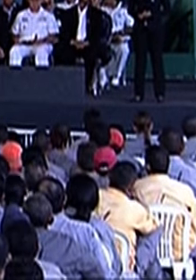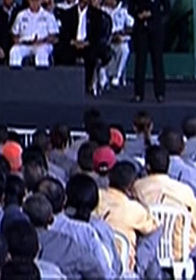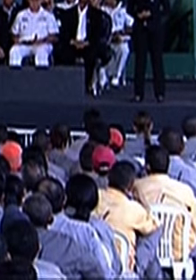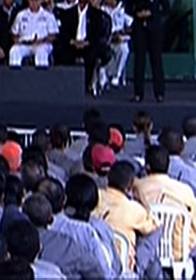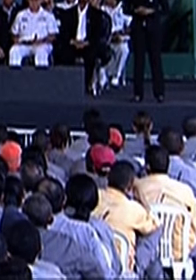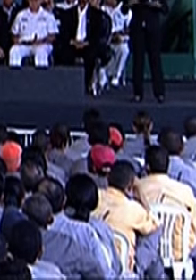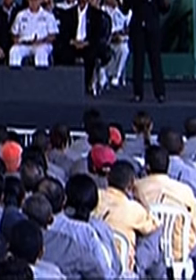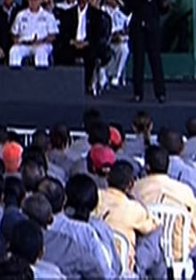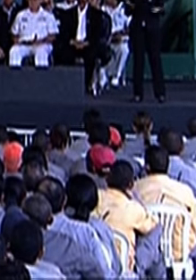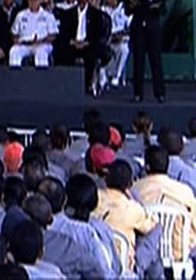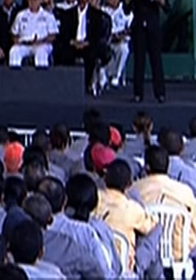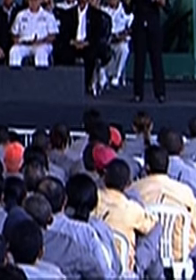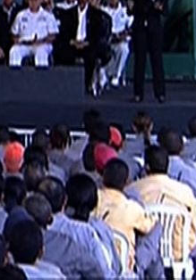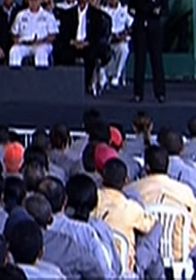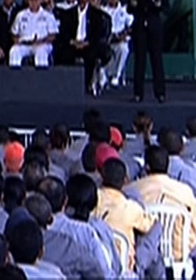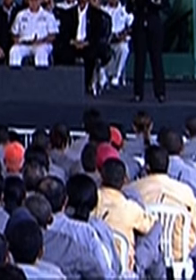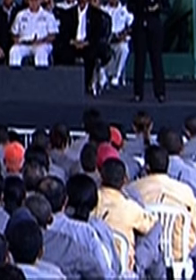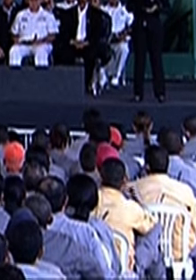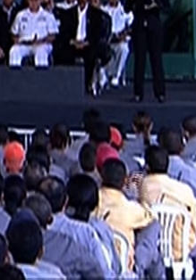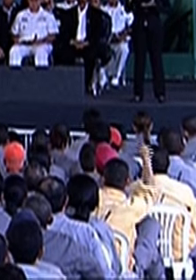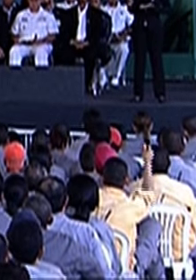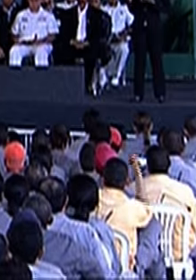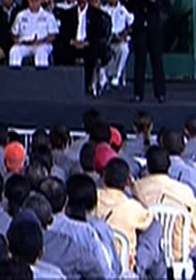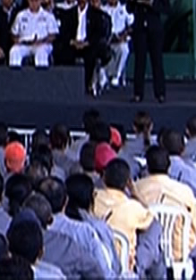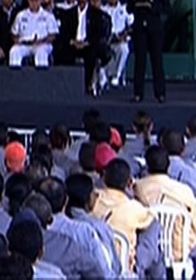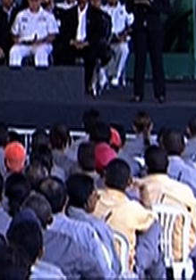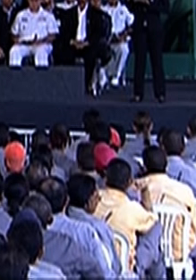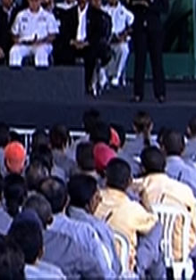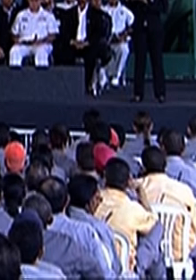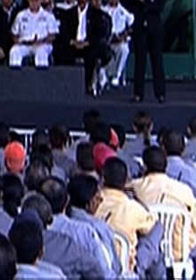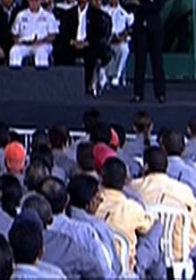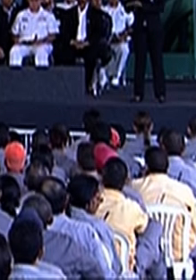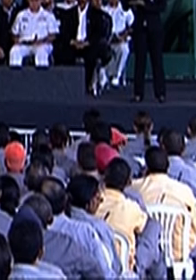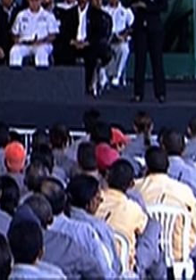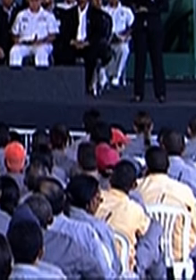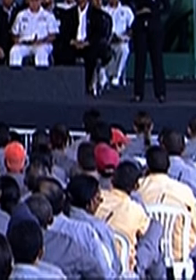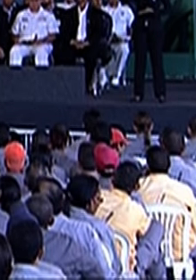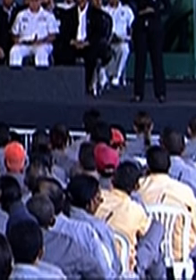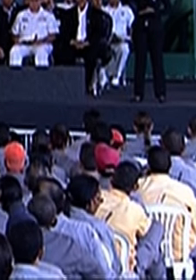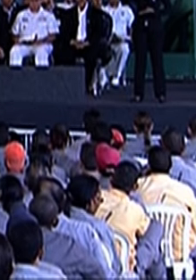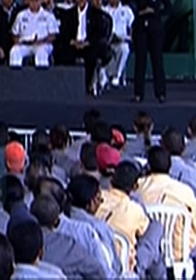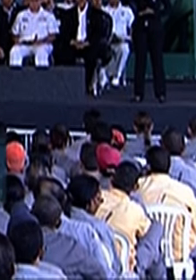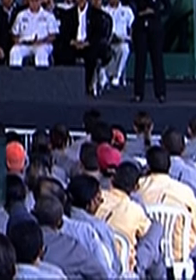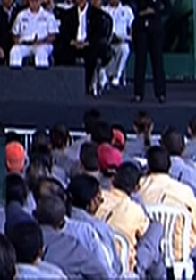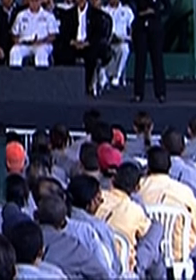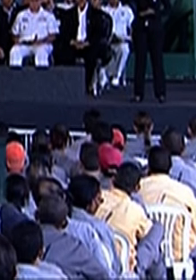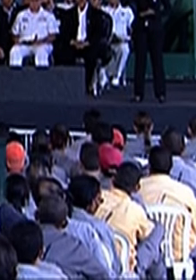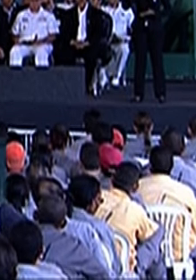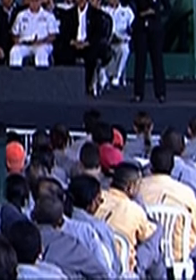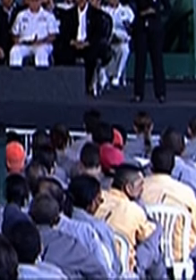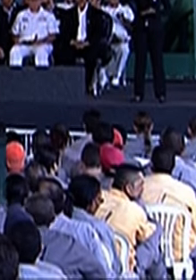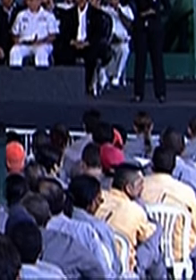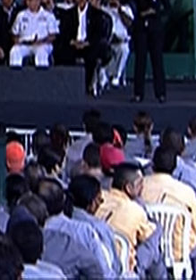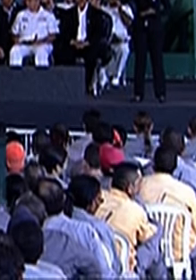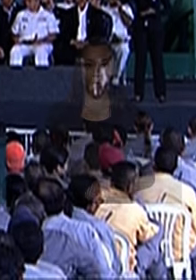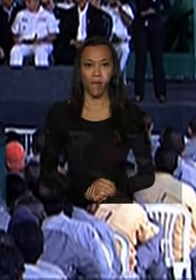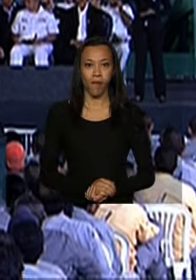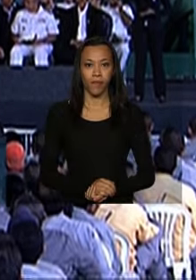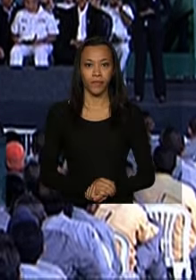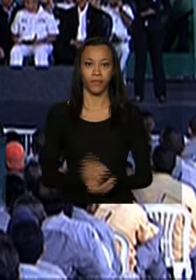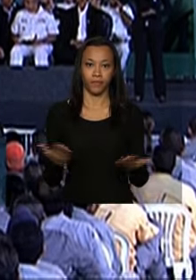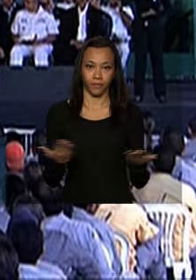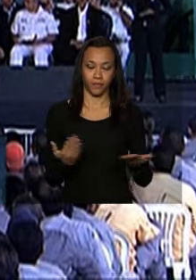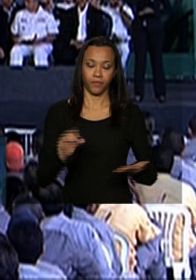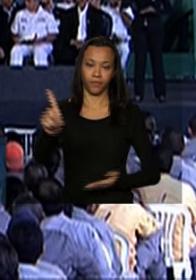Bem, ouviremos agora as palavras do senhor Arro Ricardo Burman, presidente do Estaleiro Atlântico